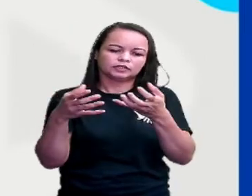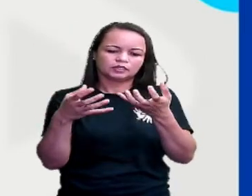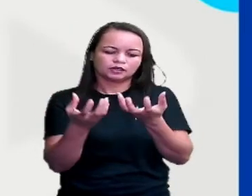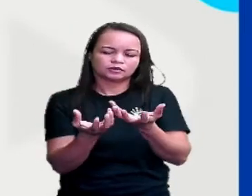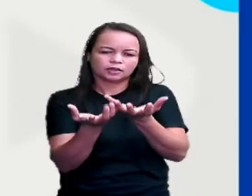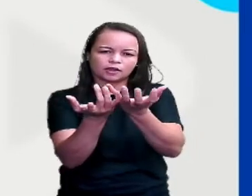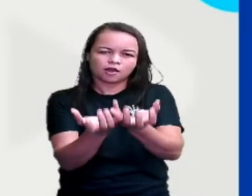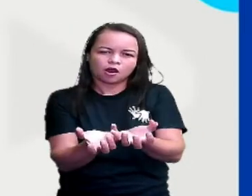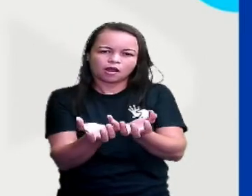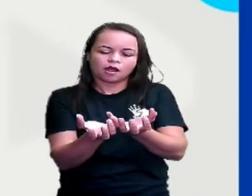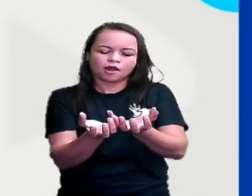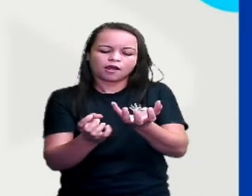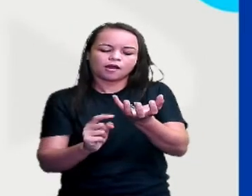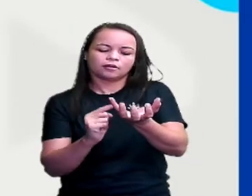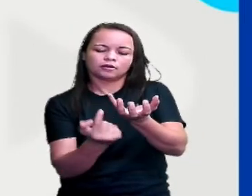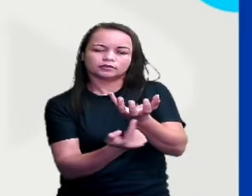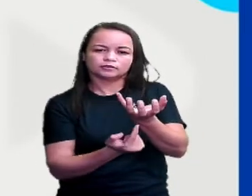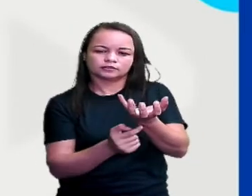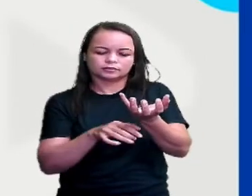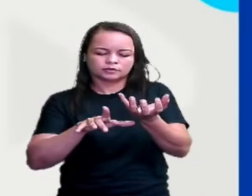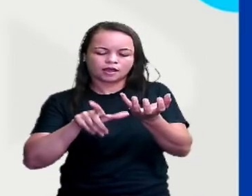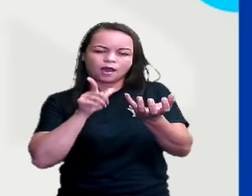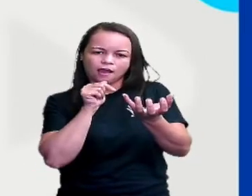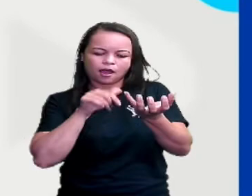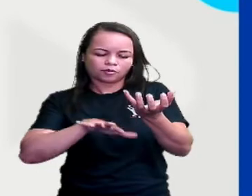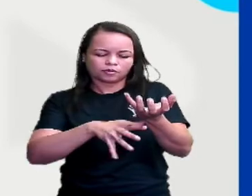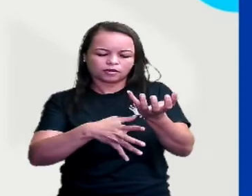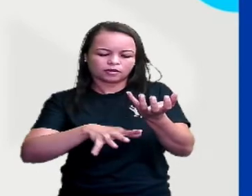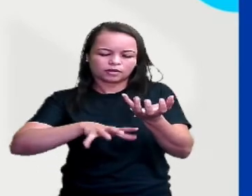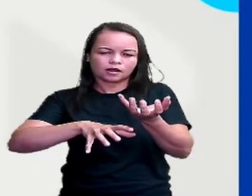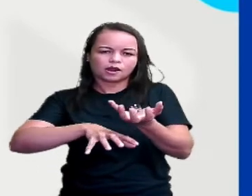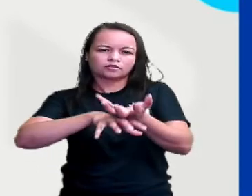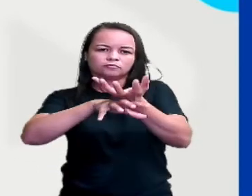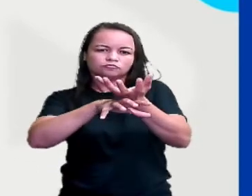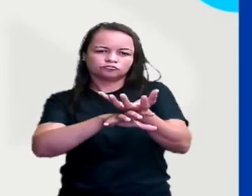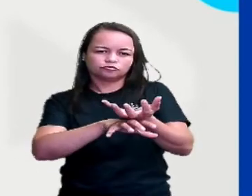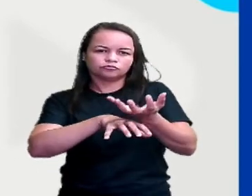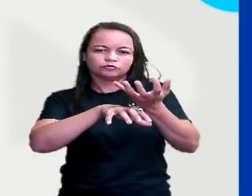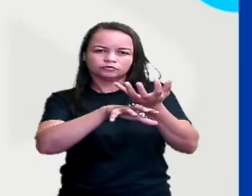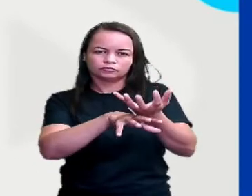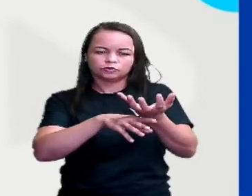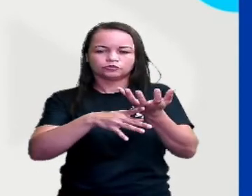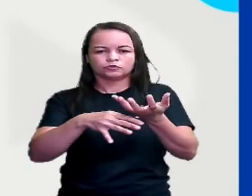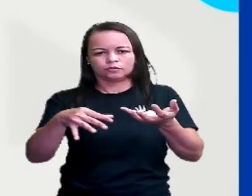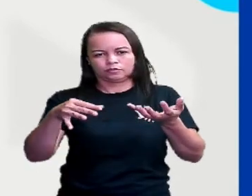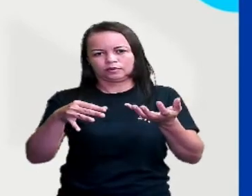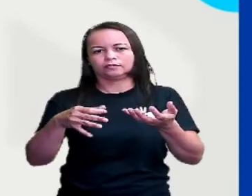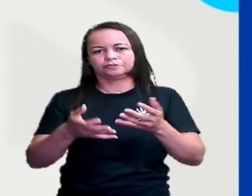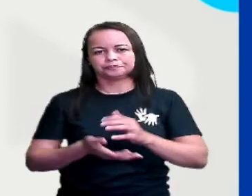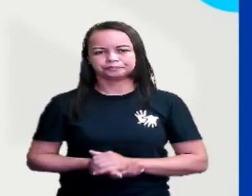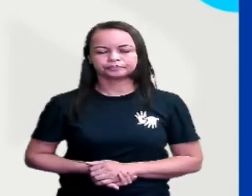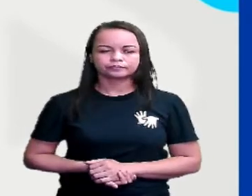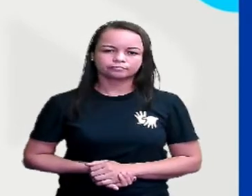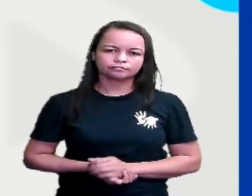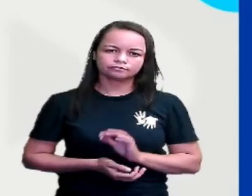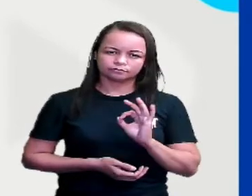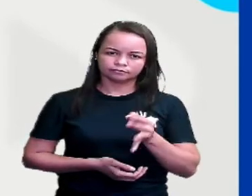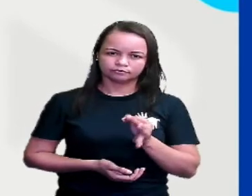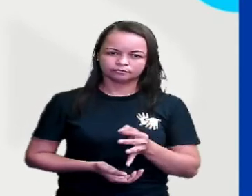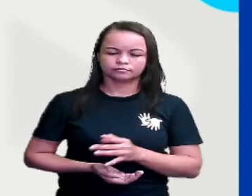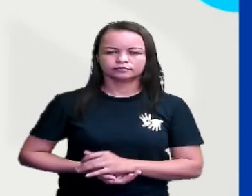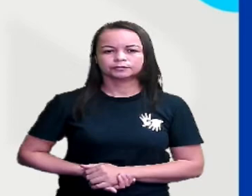ser leves, né? Porque essa planta ela precisa flutuar nesse ambiente aquático, tá certo?